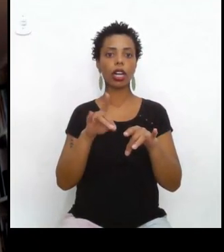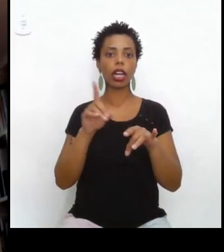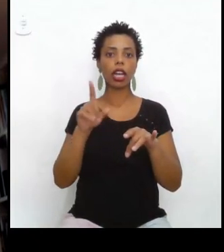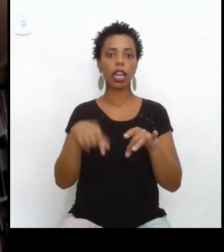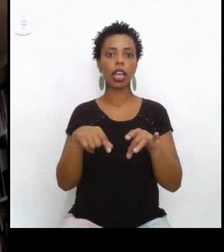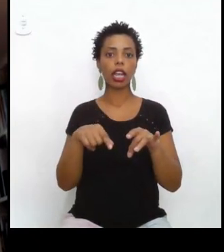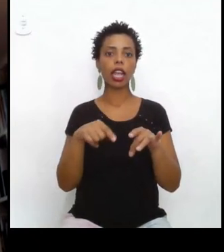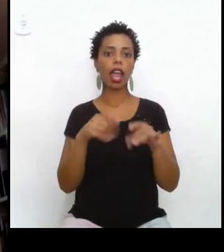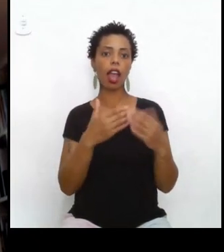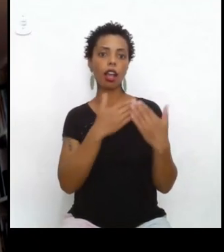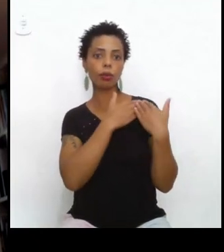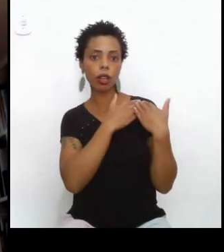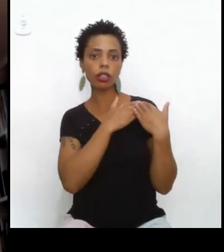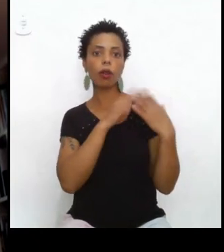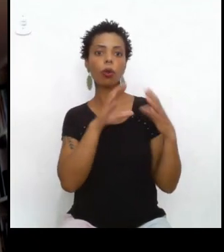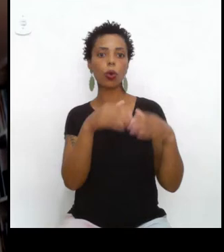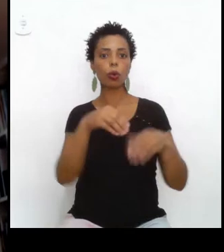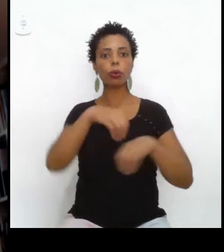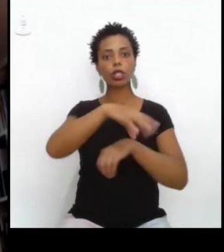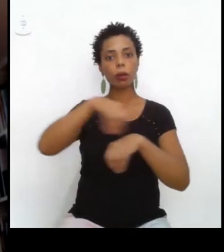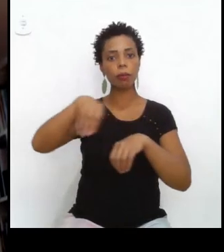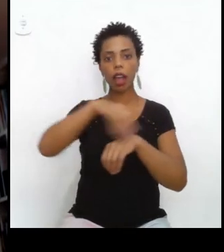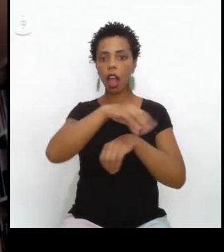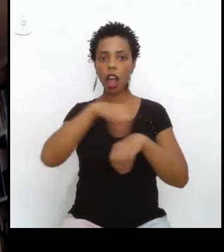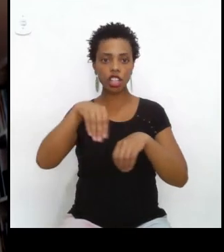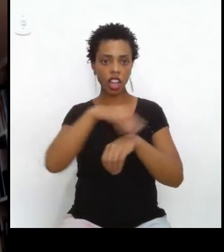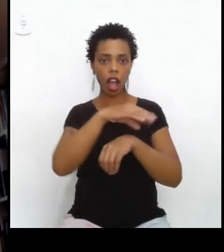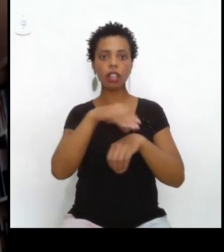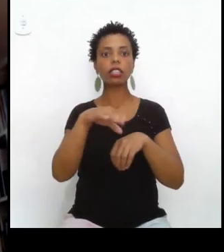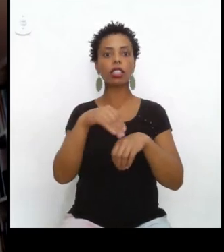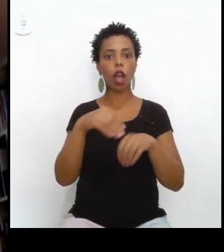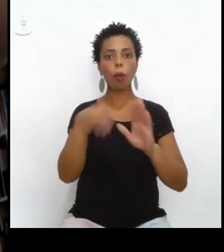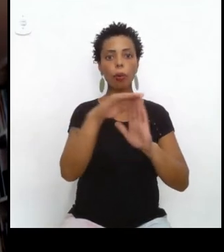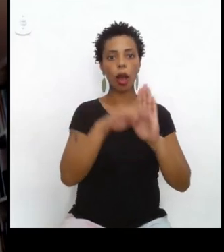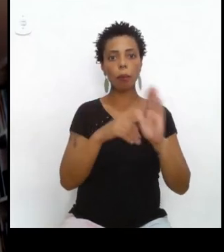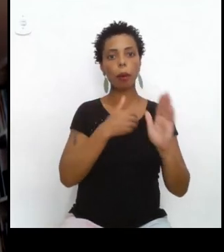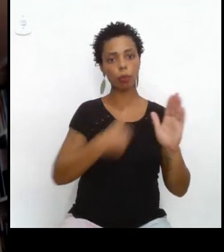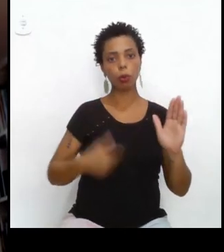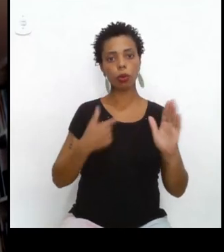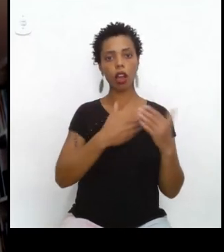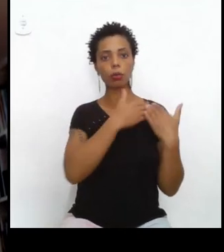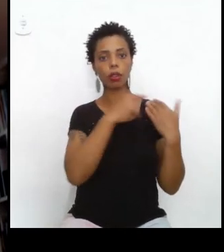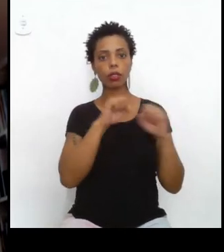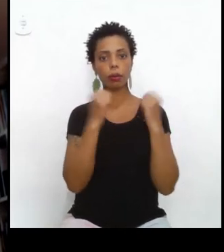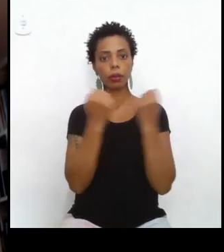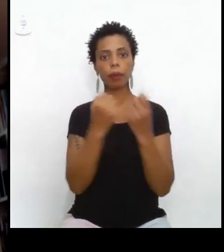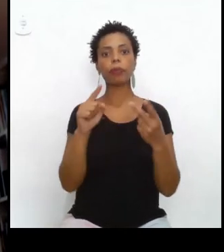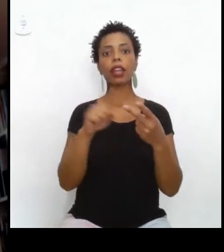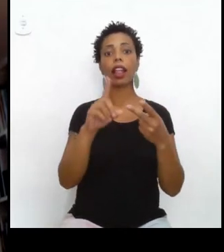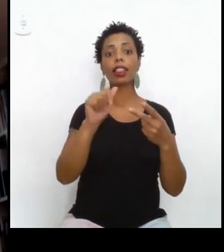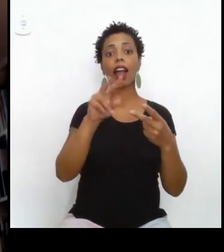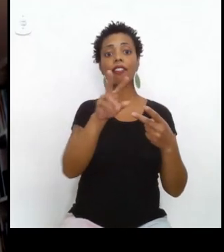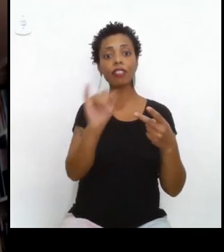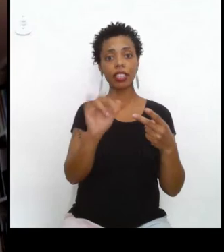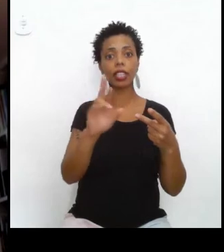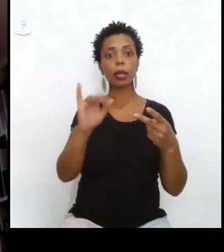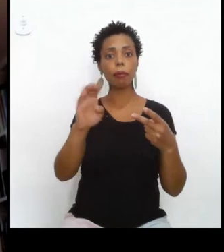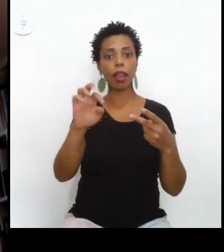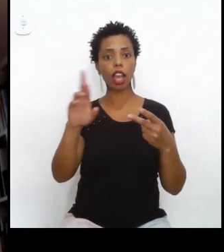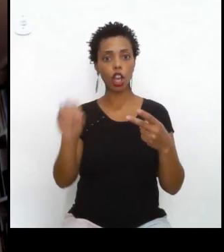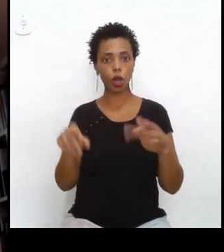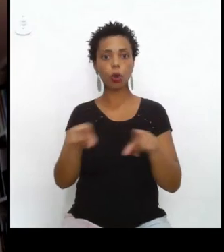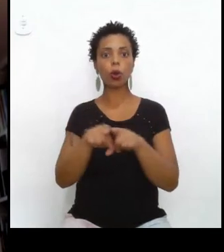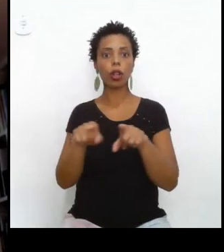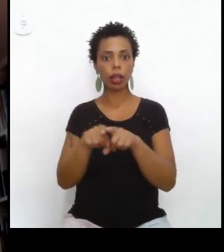programas públicos responsável aqui pelo seminário o Davi Ribeiro que assistente curatorial também no grupo de programação